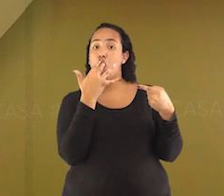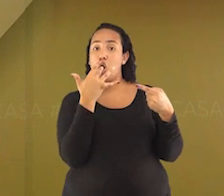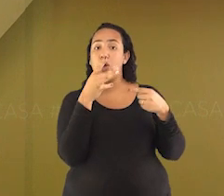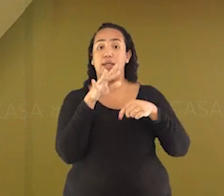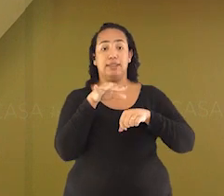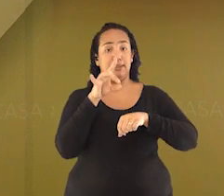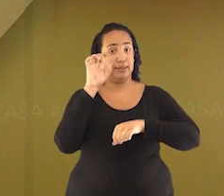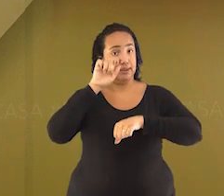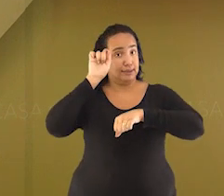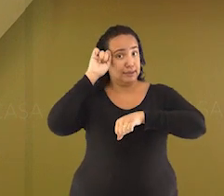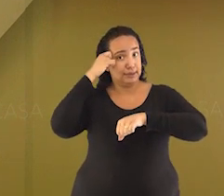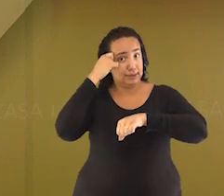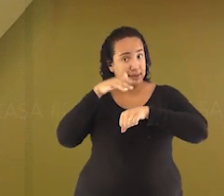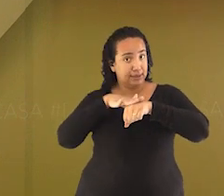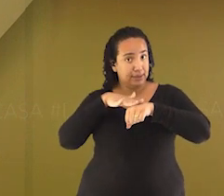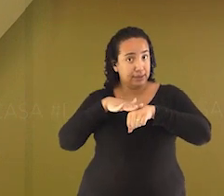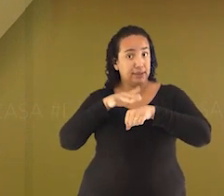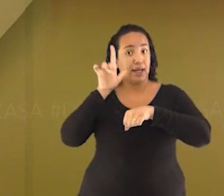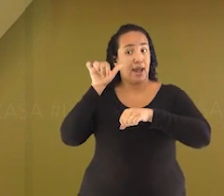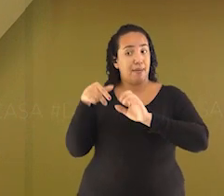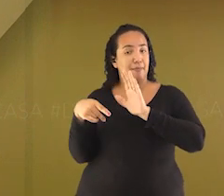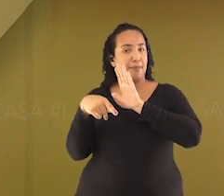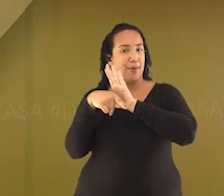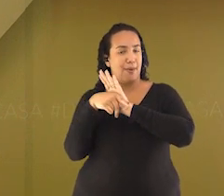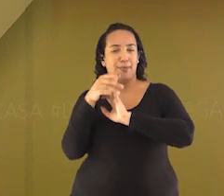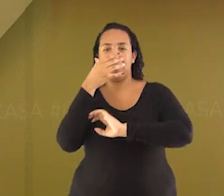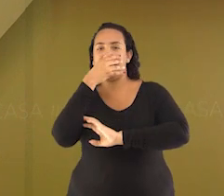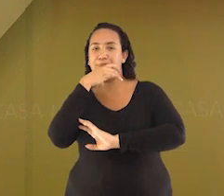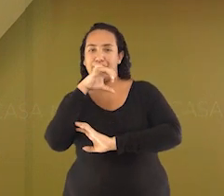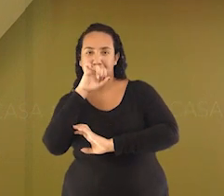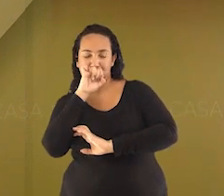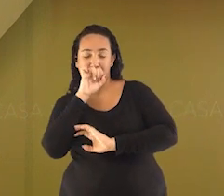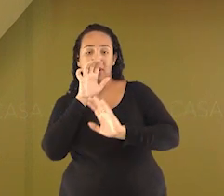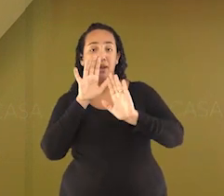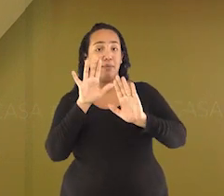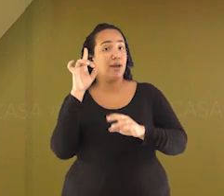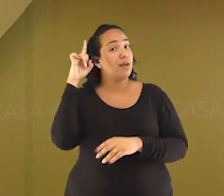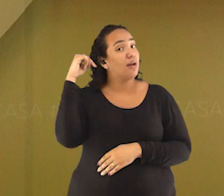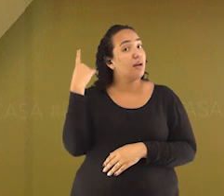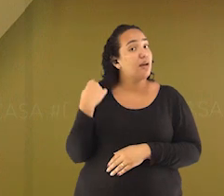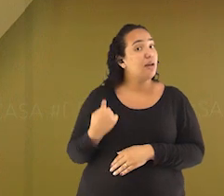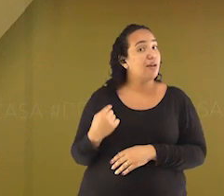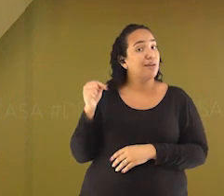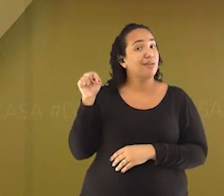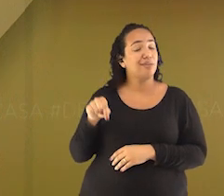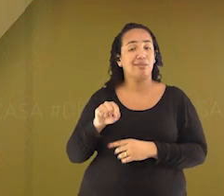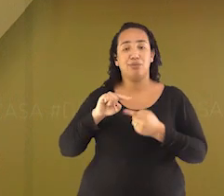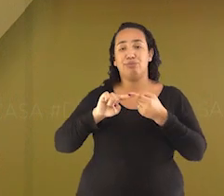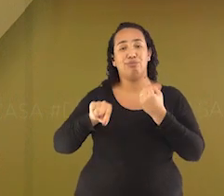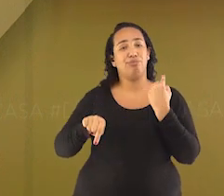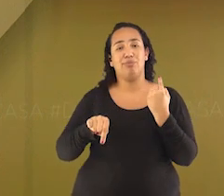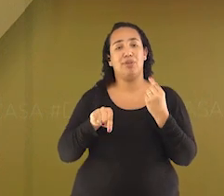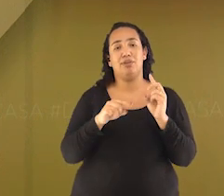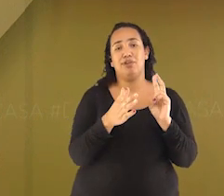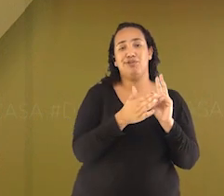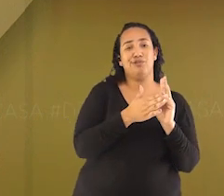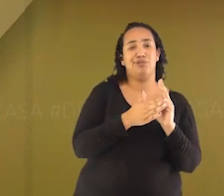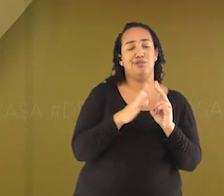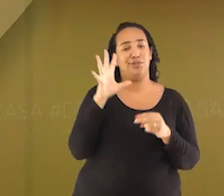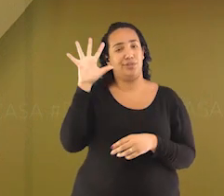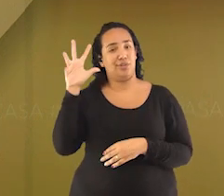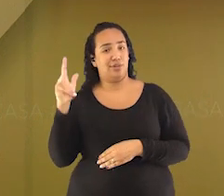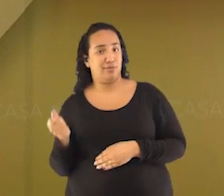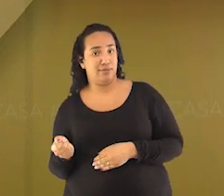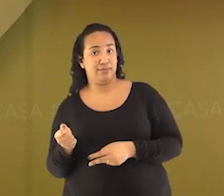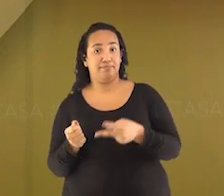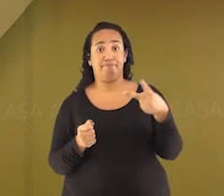cor negra ser uma herança do pai, o cabelo ondulado não é um traço característico nem africano e nem indígena. A letra B traz o